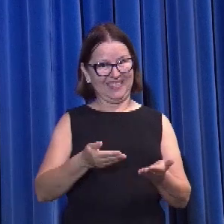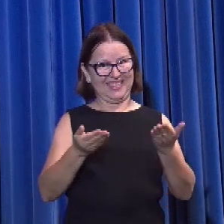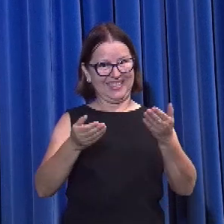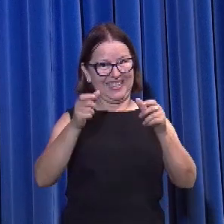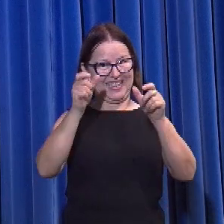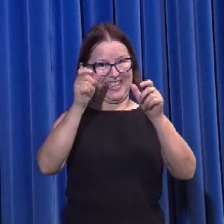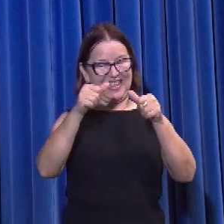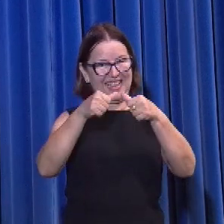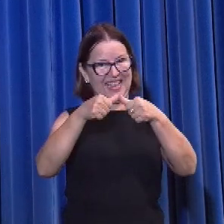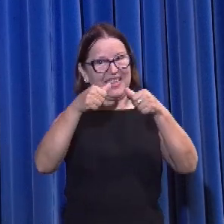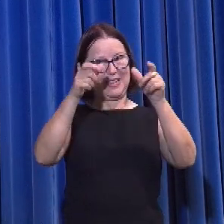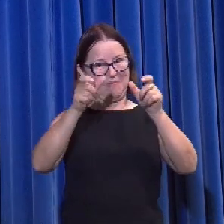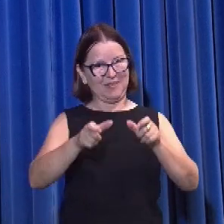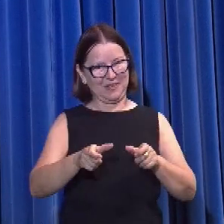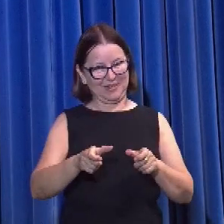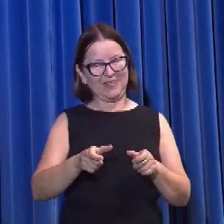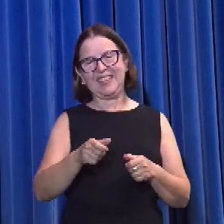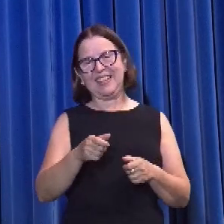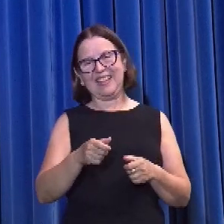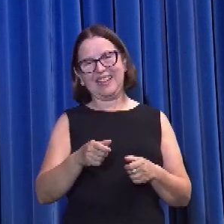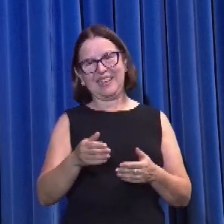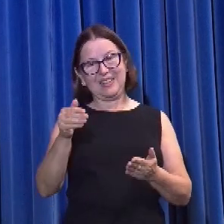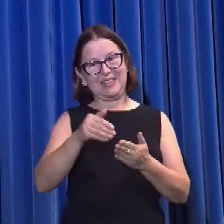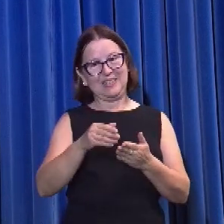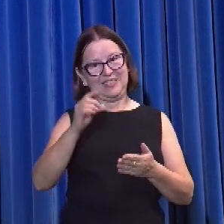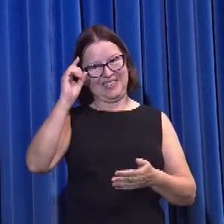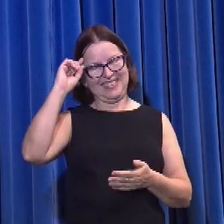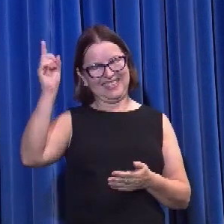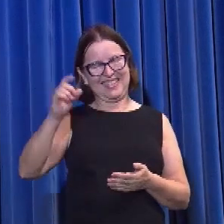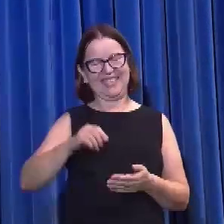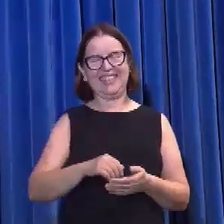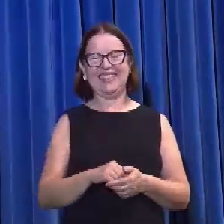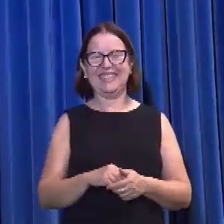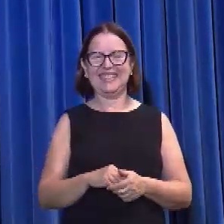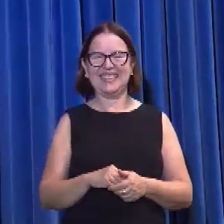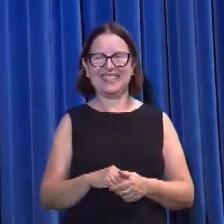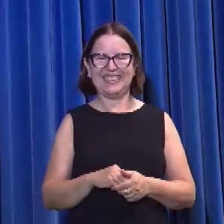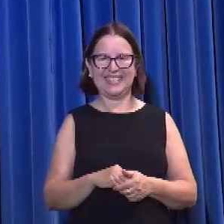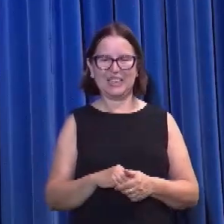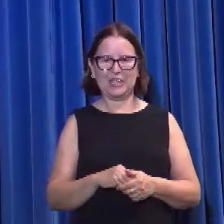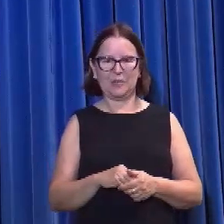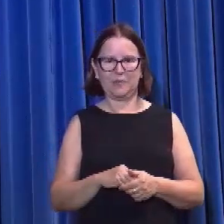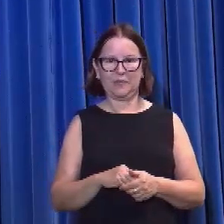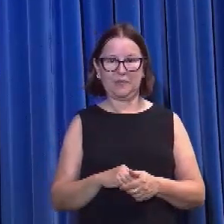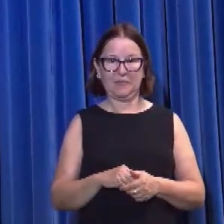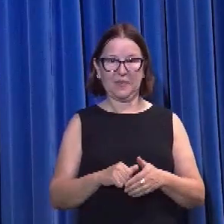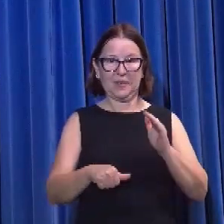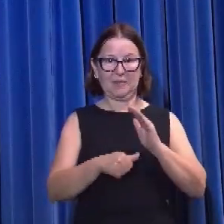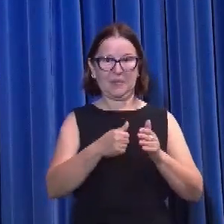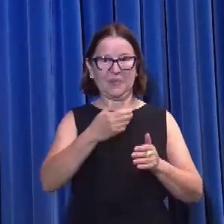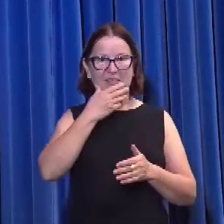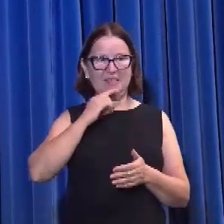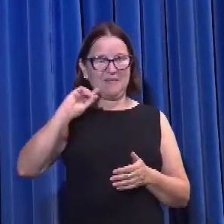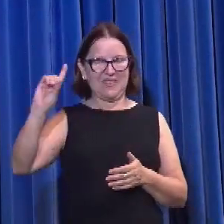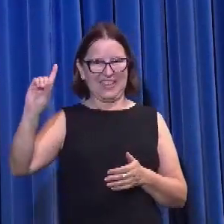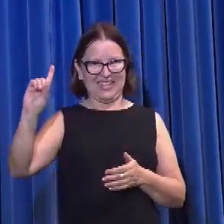no último dia. Está vendo? Primeiro o Pai